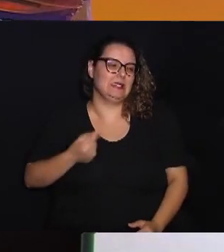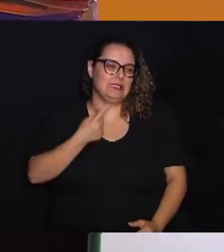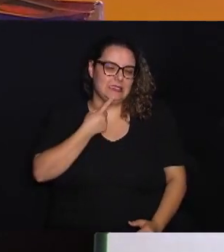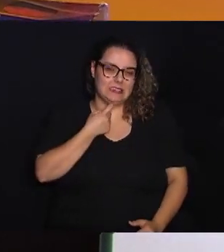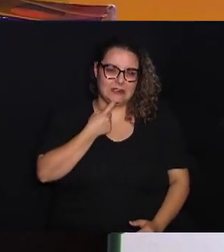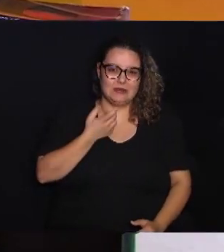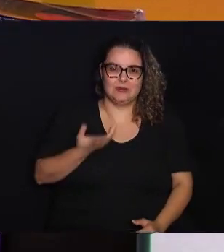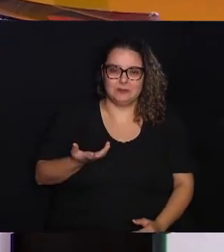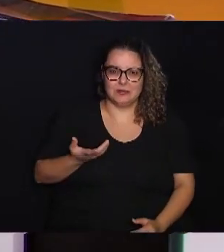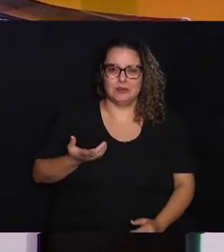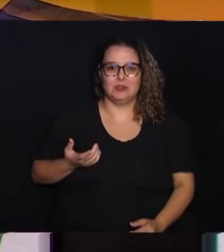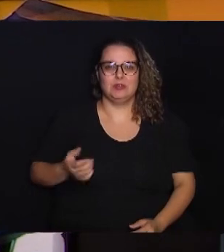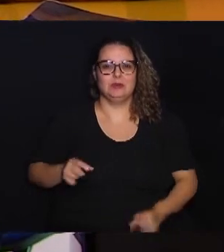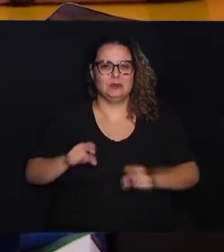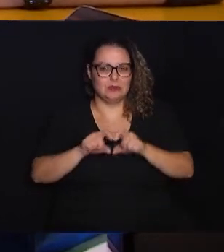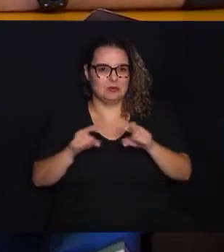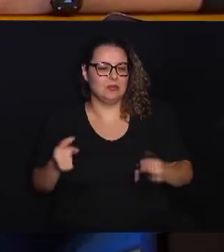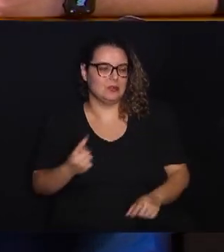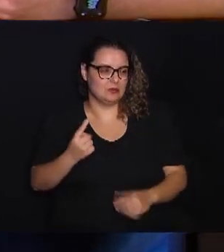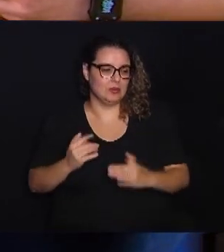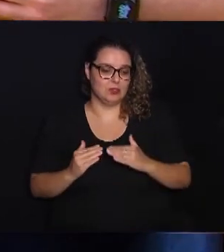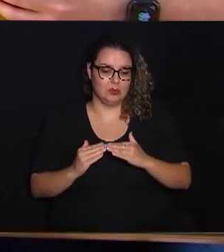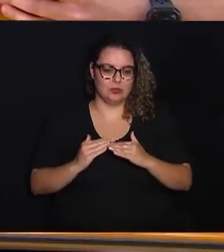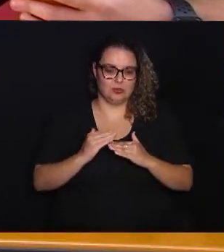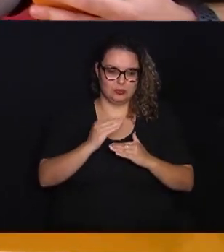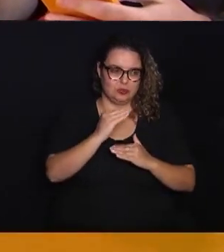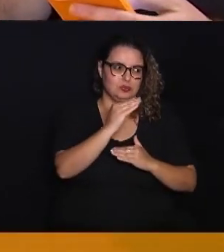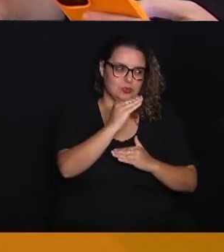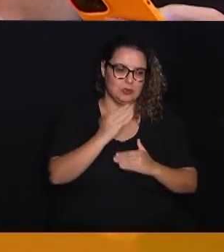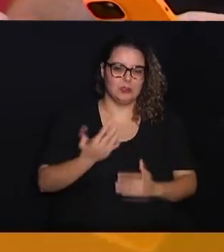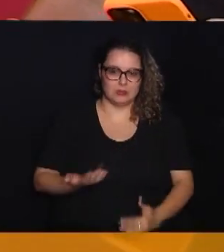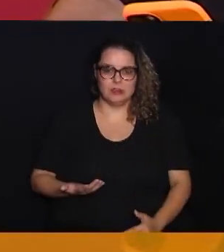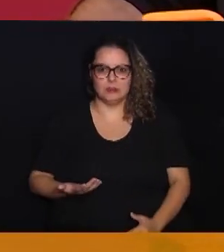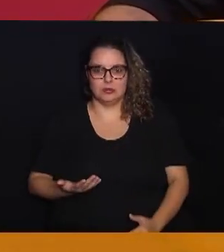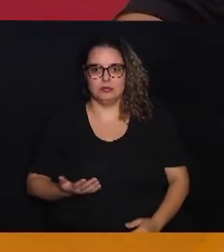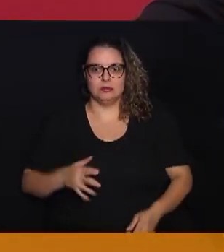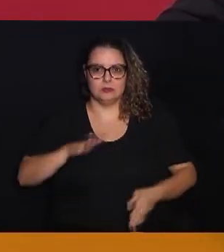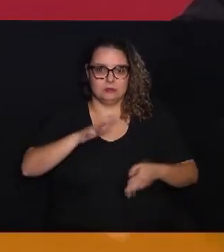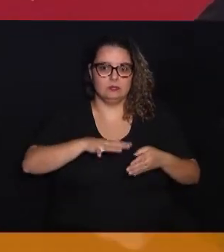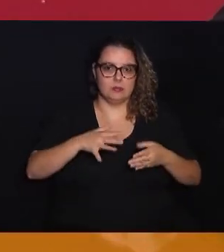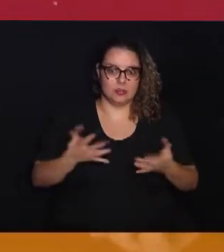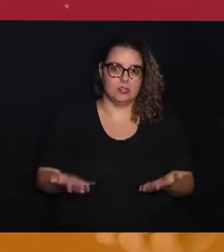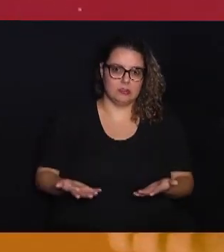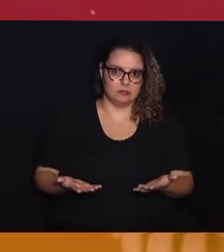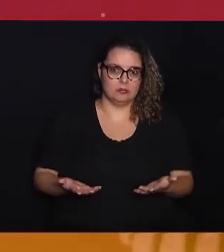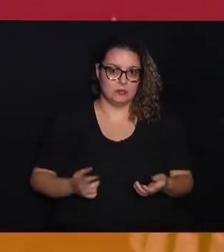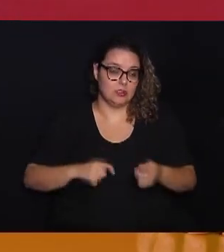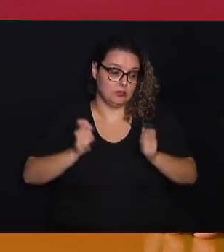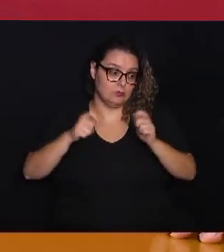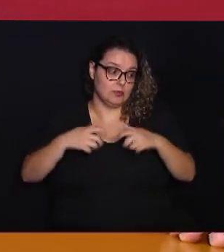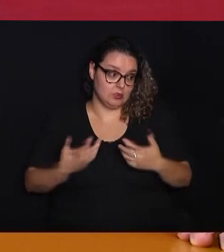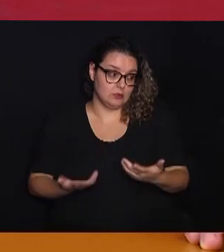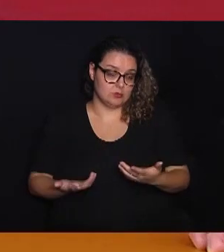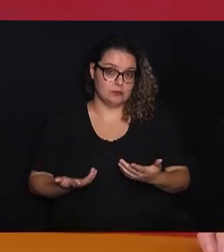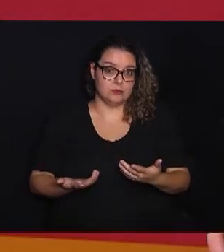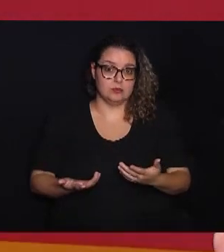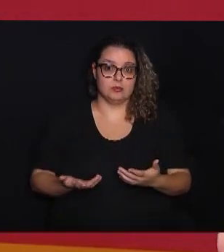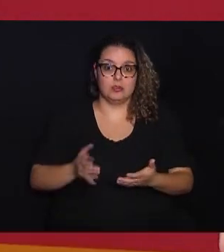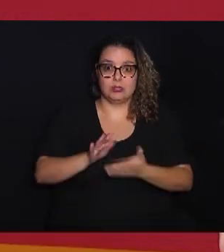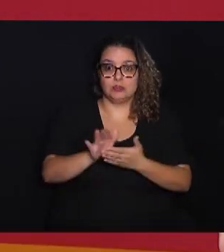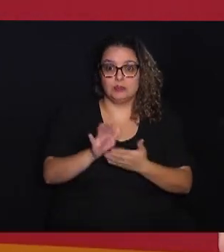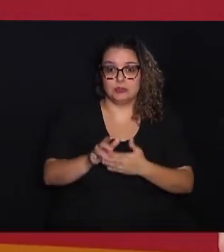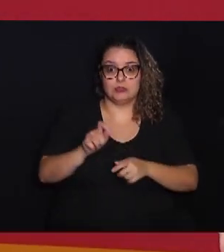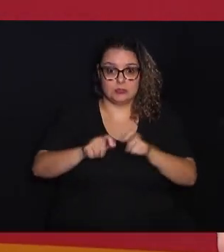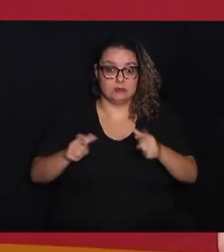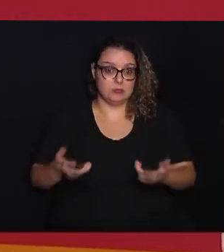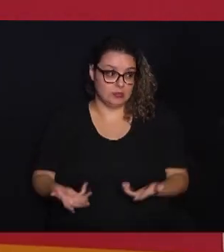bandeira vermelha do patamar 1, que sobe aqui um valor considerável na conta das pessoas, né, na possibilidade do